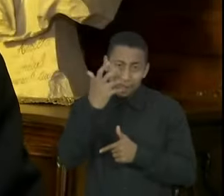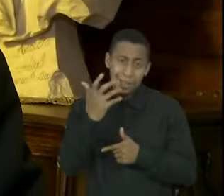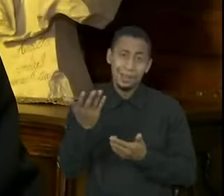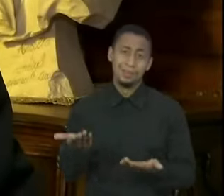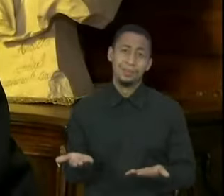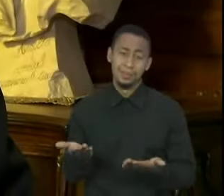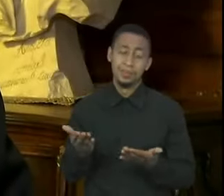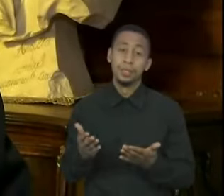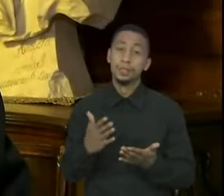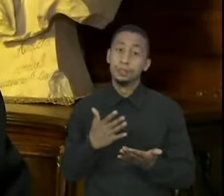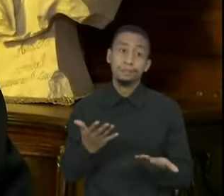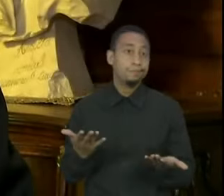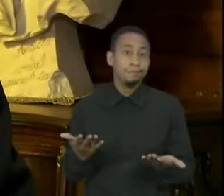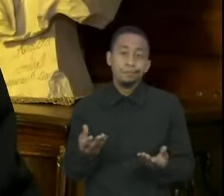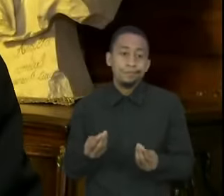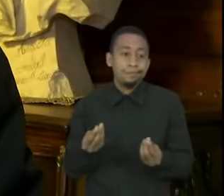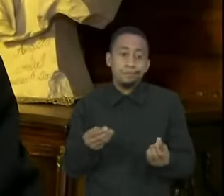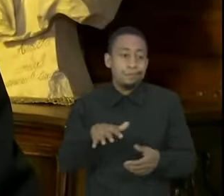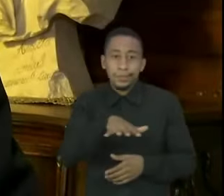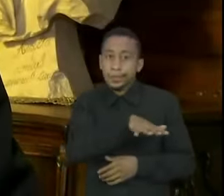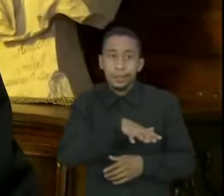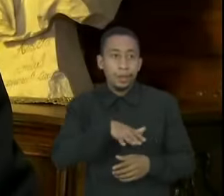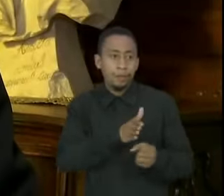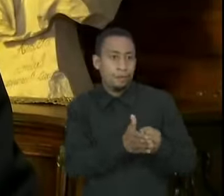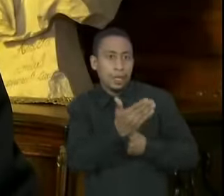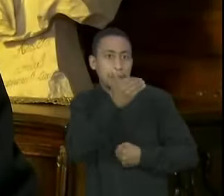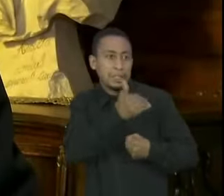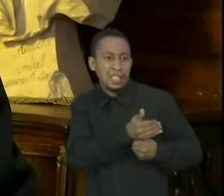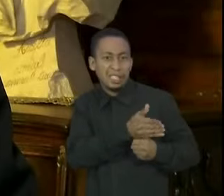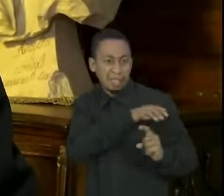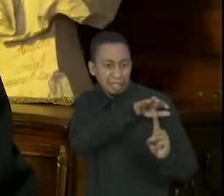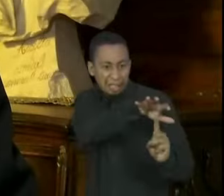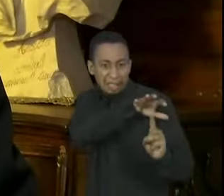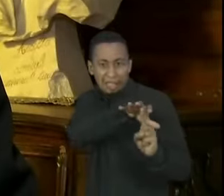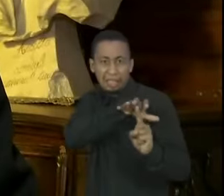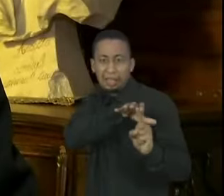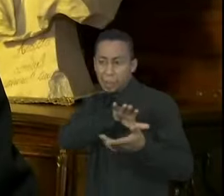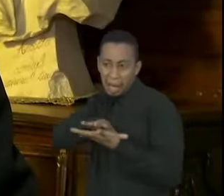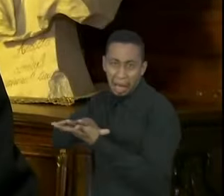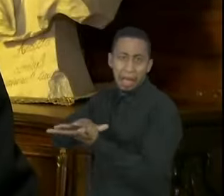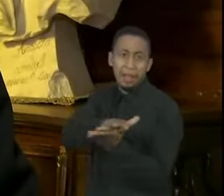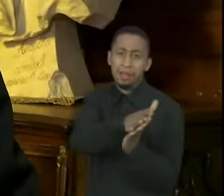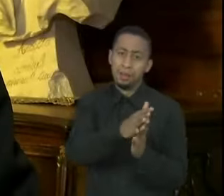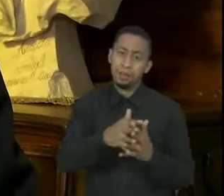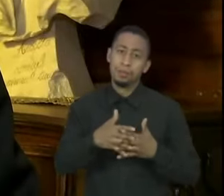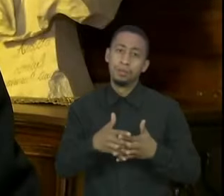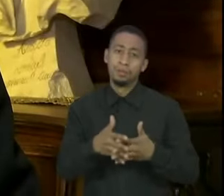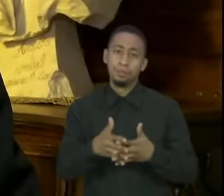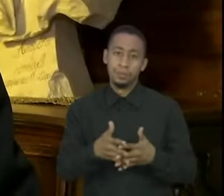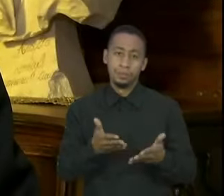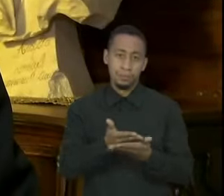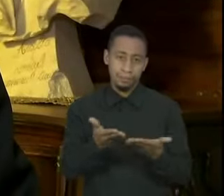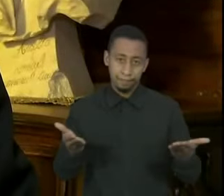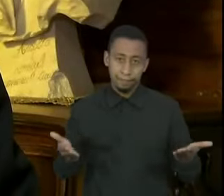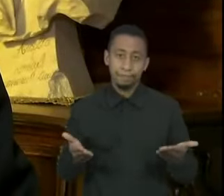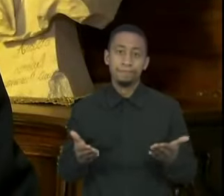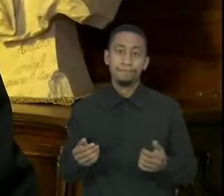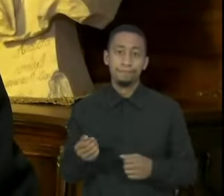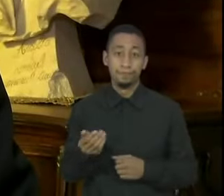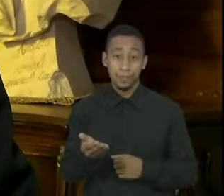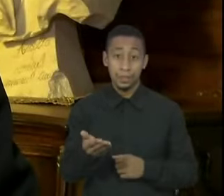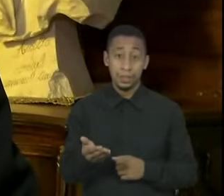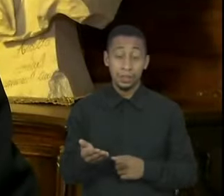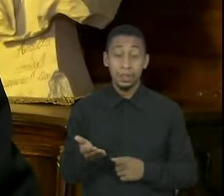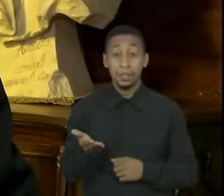rir dessa situação mas pensar nas possíveis consequências que isso tem e Olha